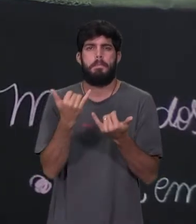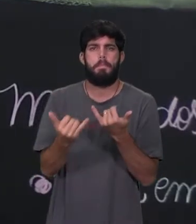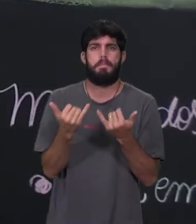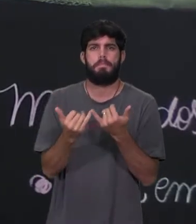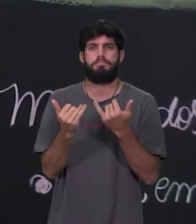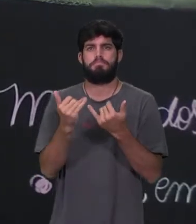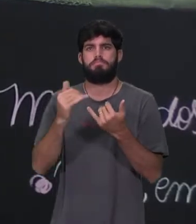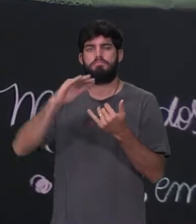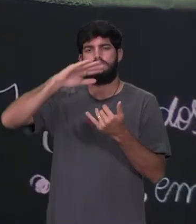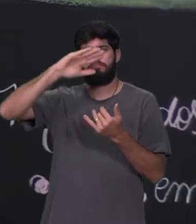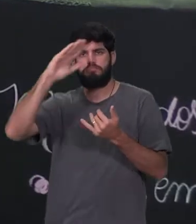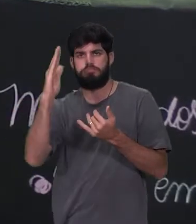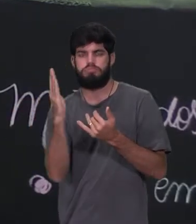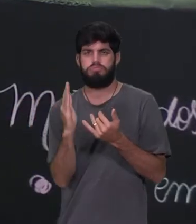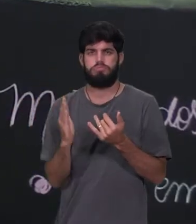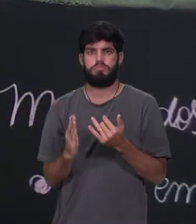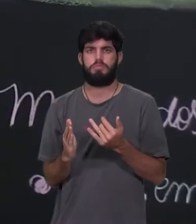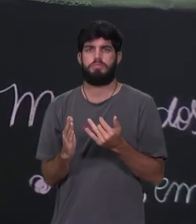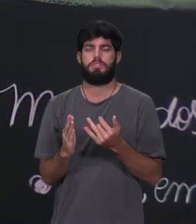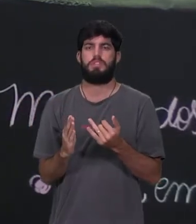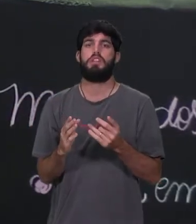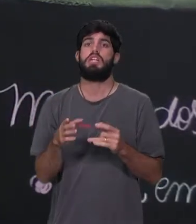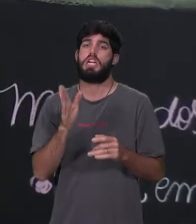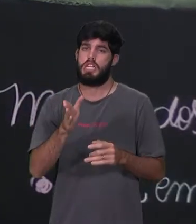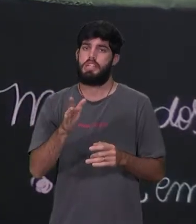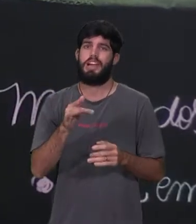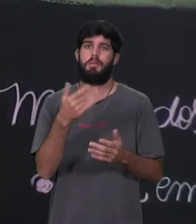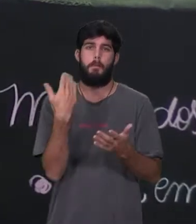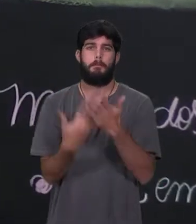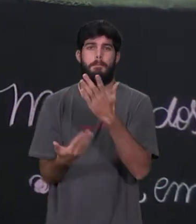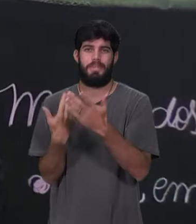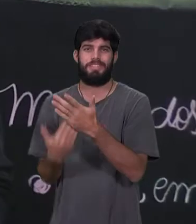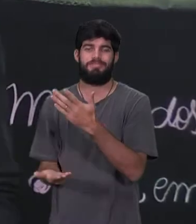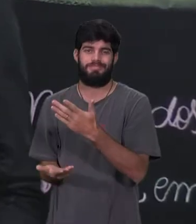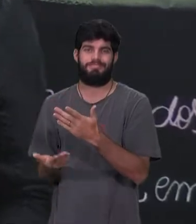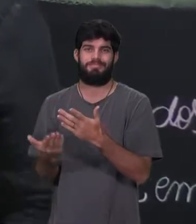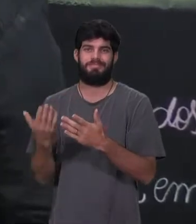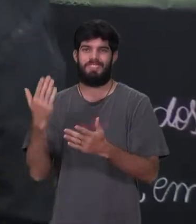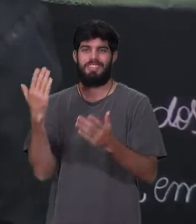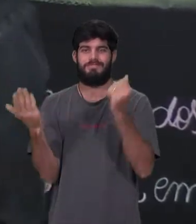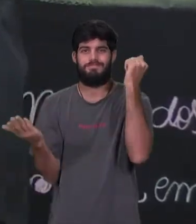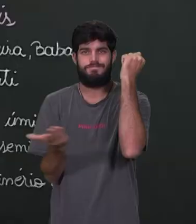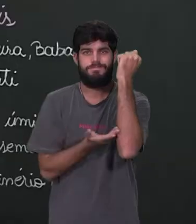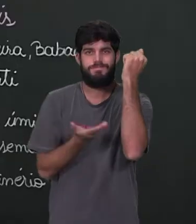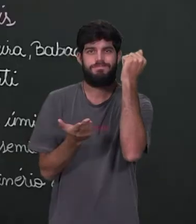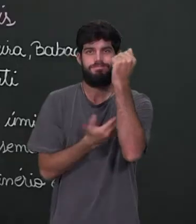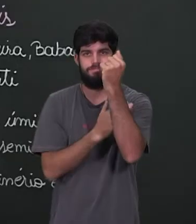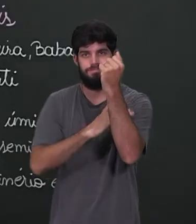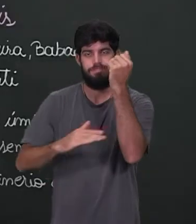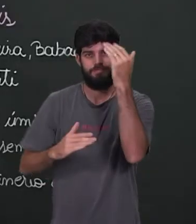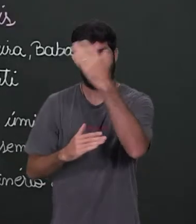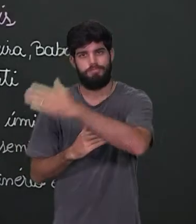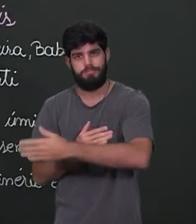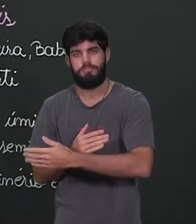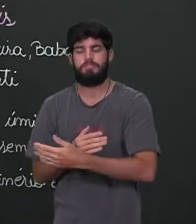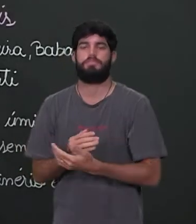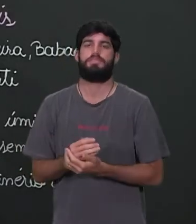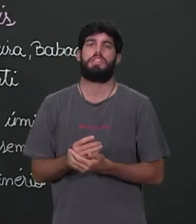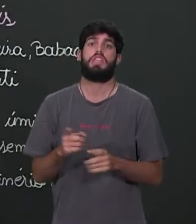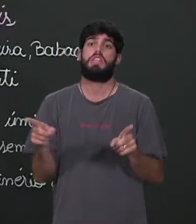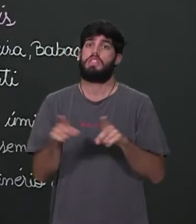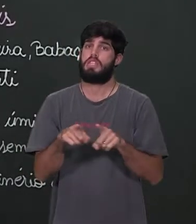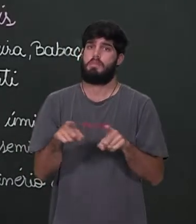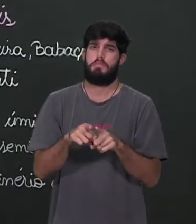Já sofreu uma perda muito grande de desmatamento, uma perda de área. Ainda assim, é uma floresta de muita